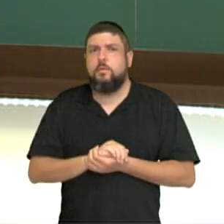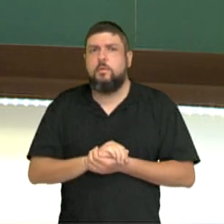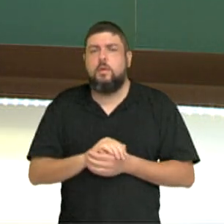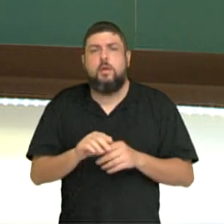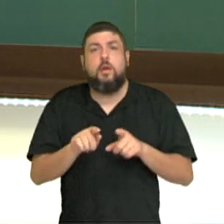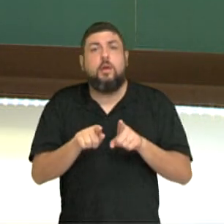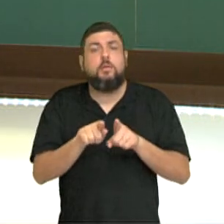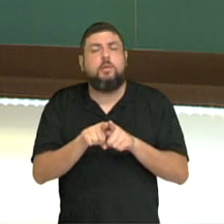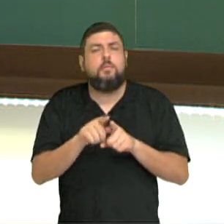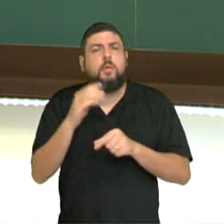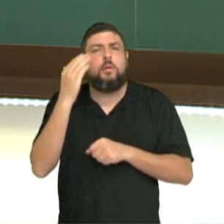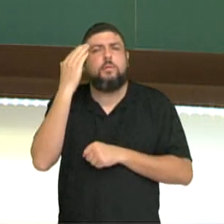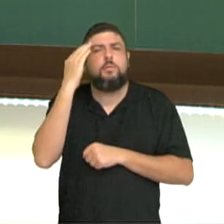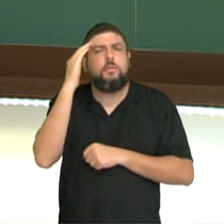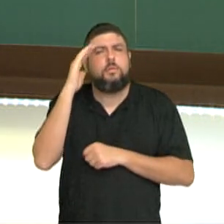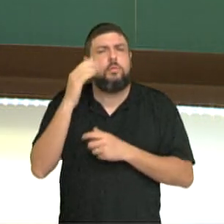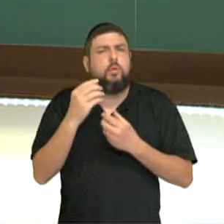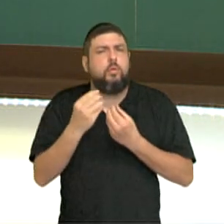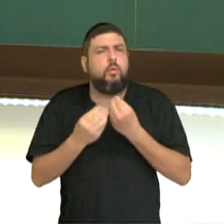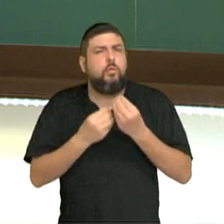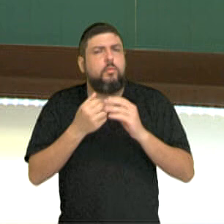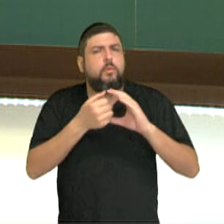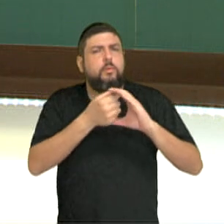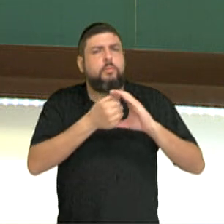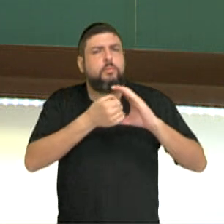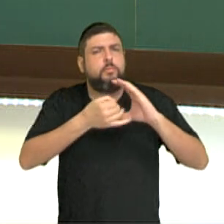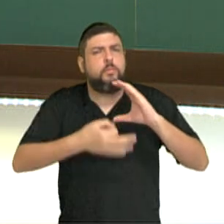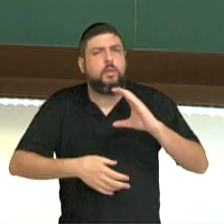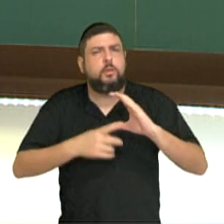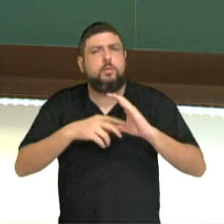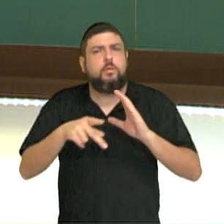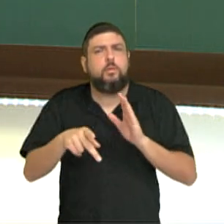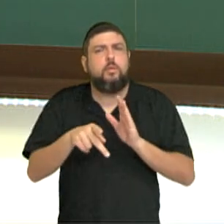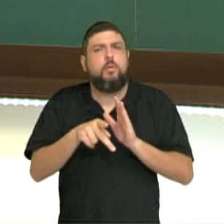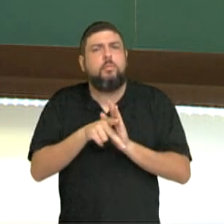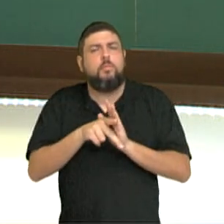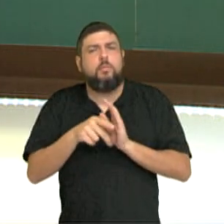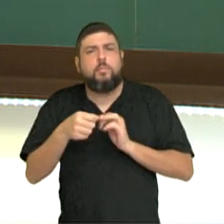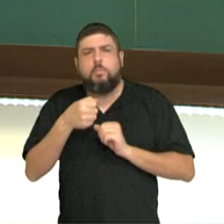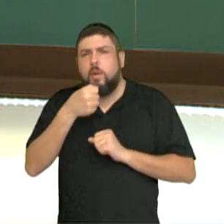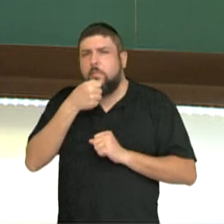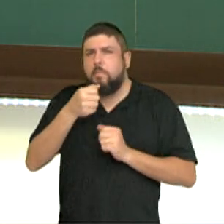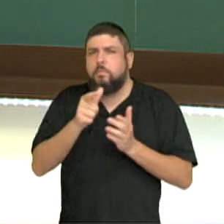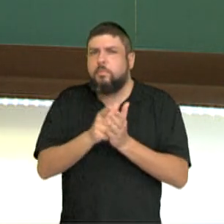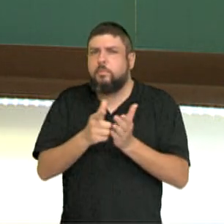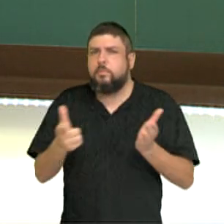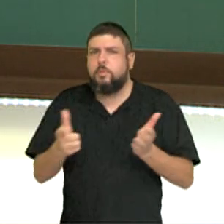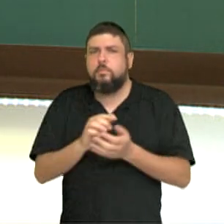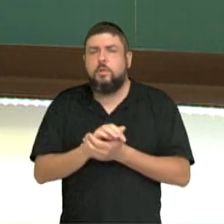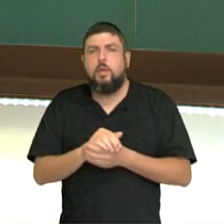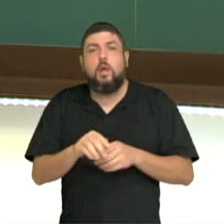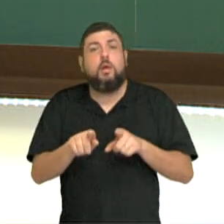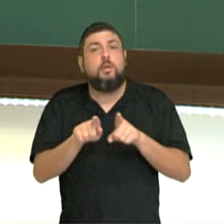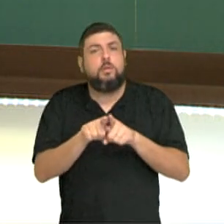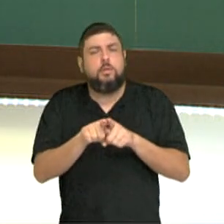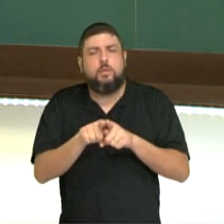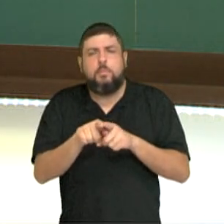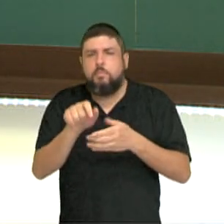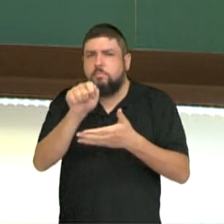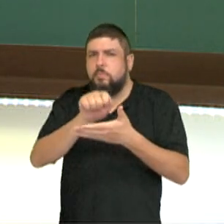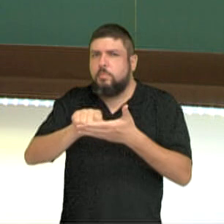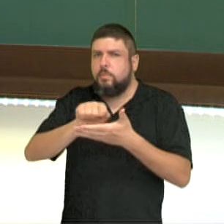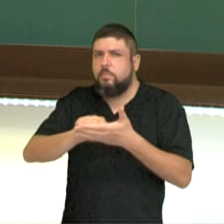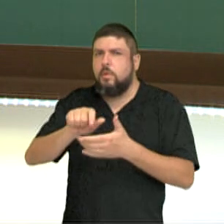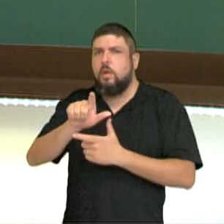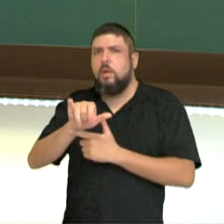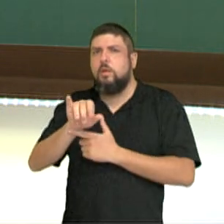principais características composicionais do nosso texto e produzir um lead de uma notícia, beleza? Então vamos